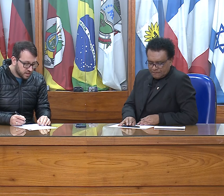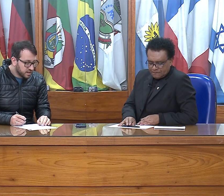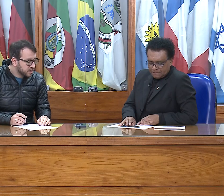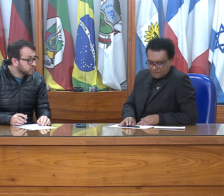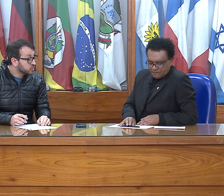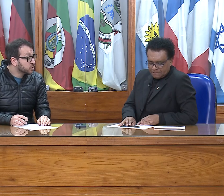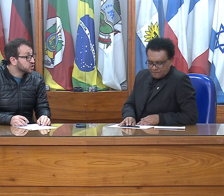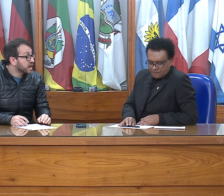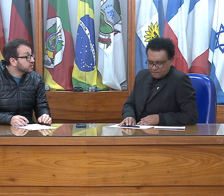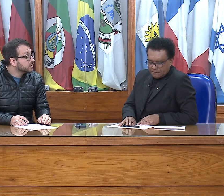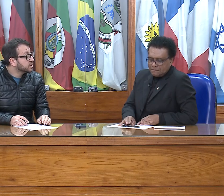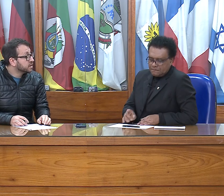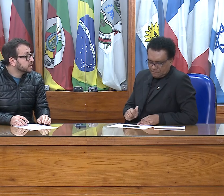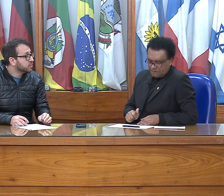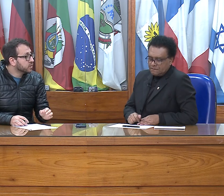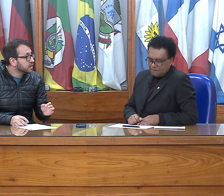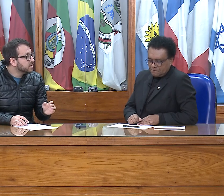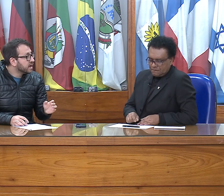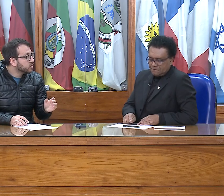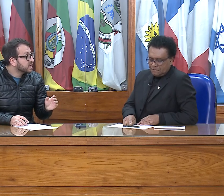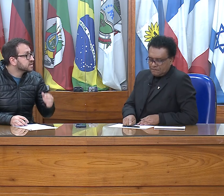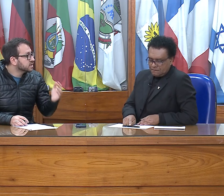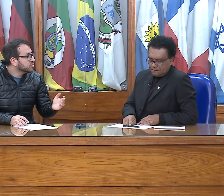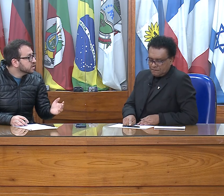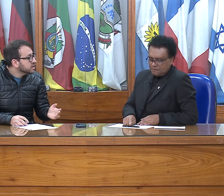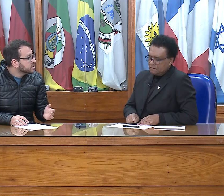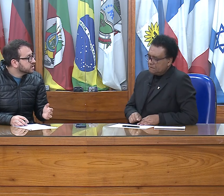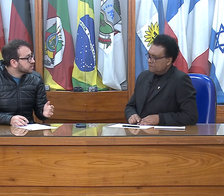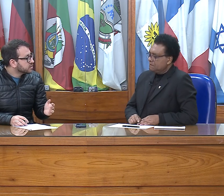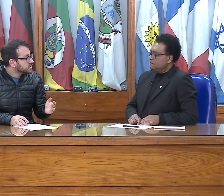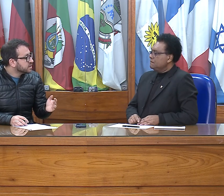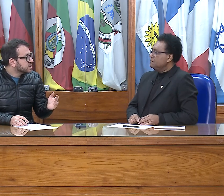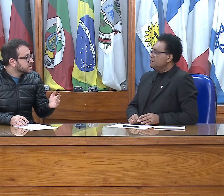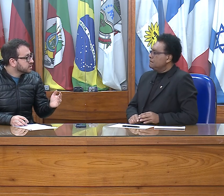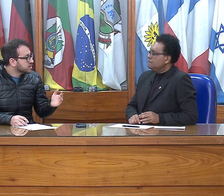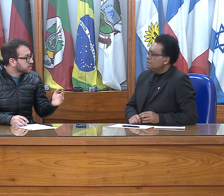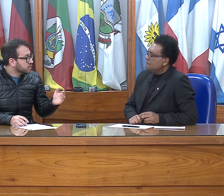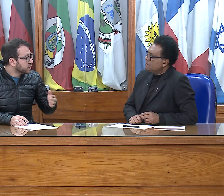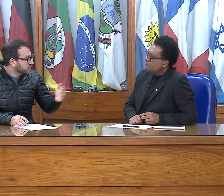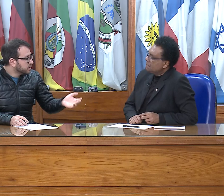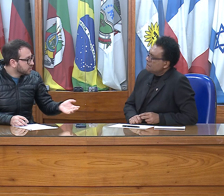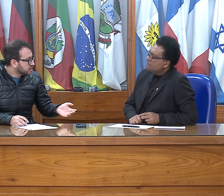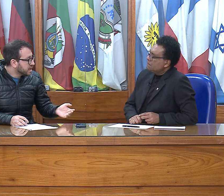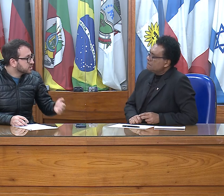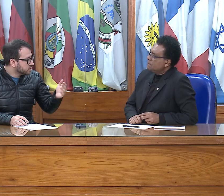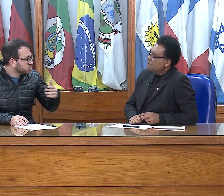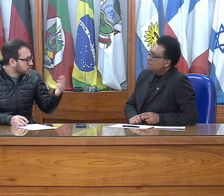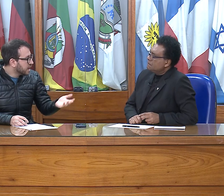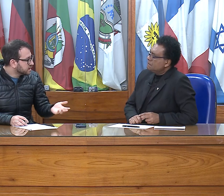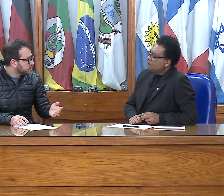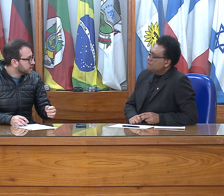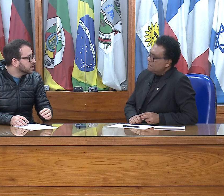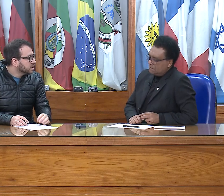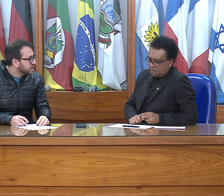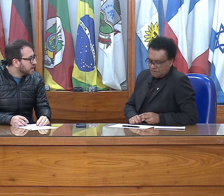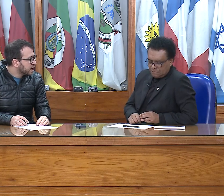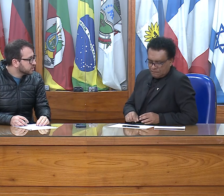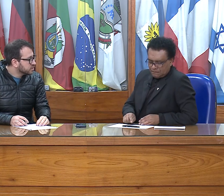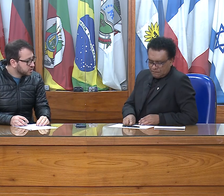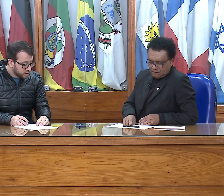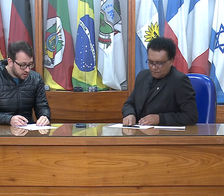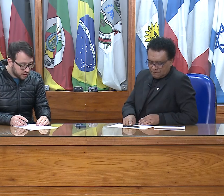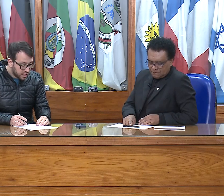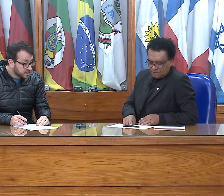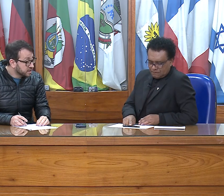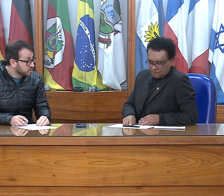o senhor também projeto que proíbe né a nomeação de pessoas que estejam respondendo né processos julgadas também em